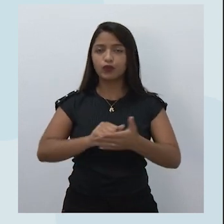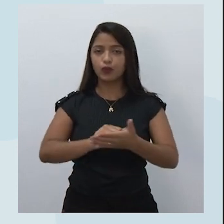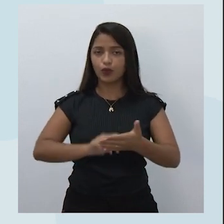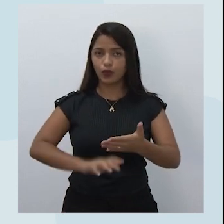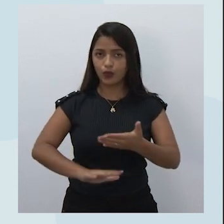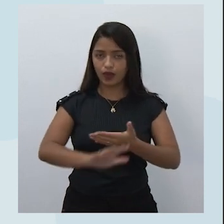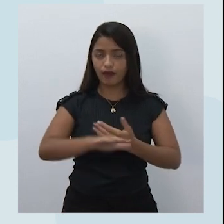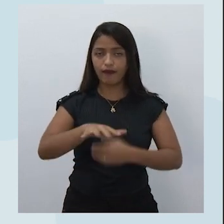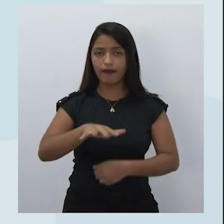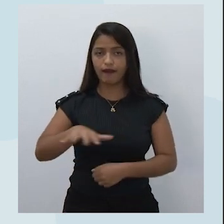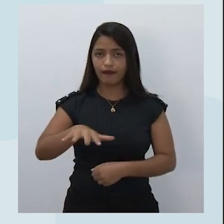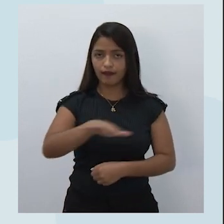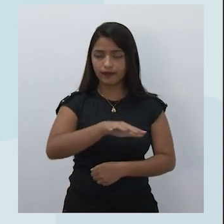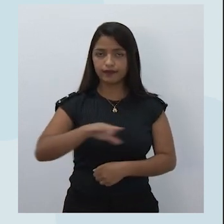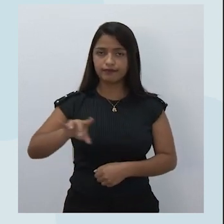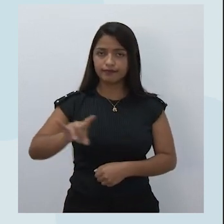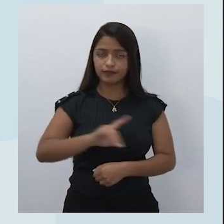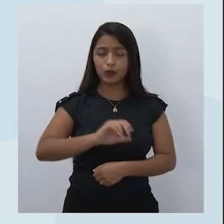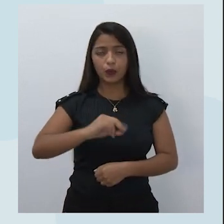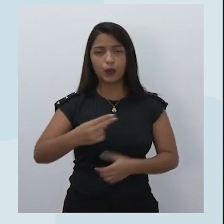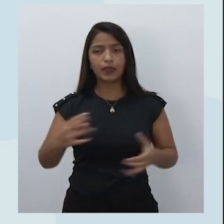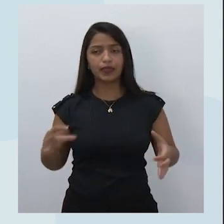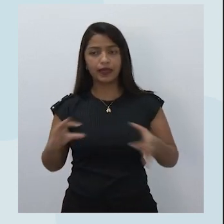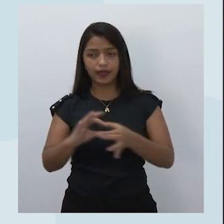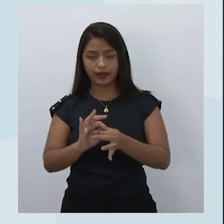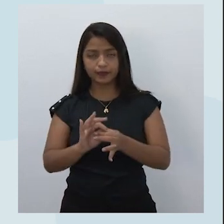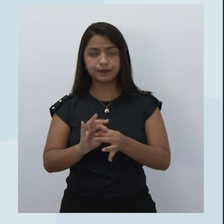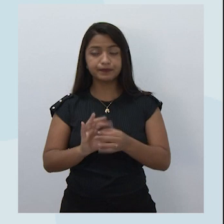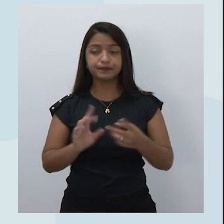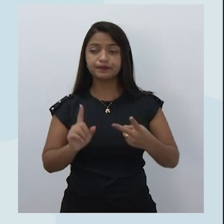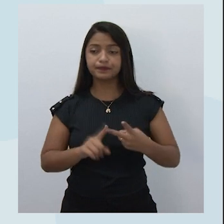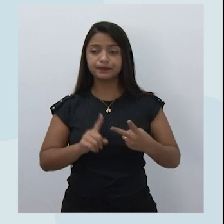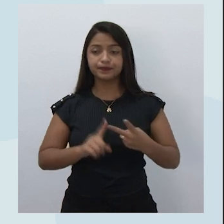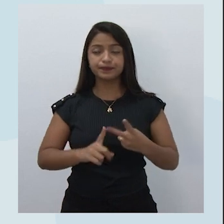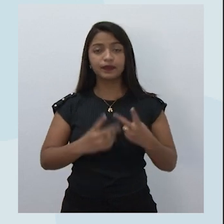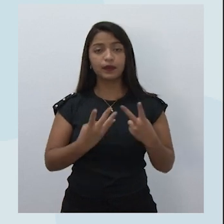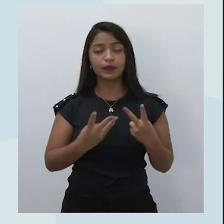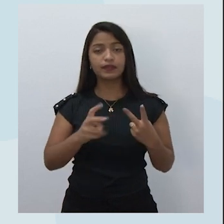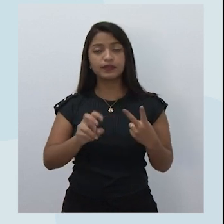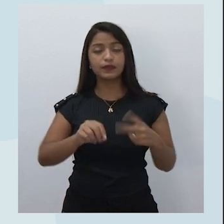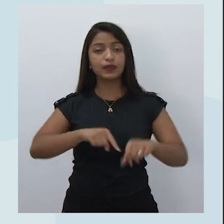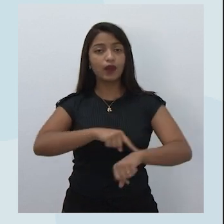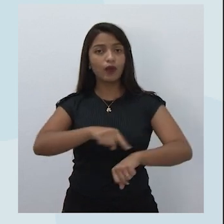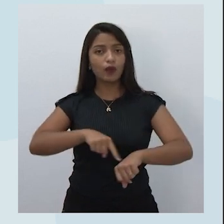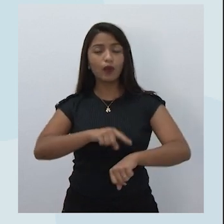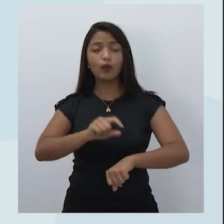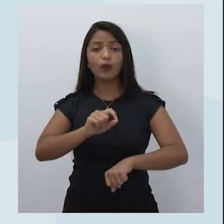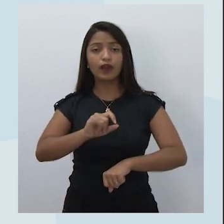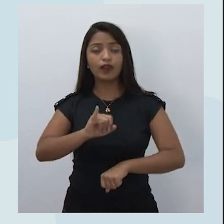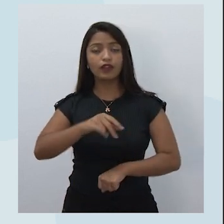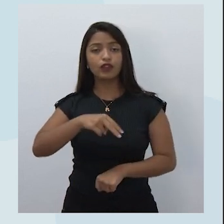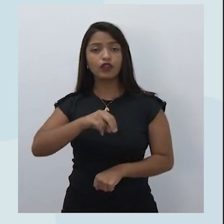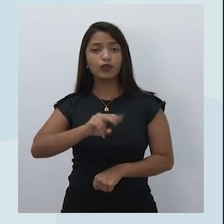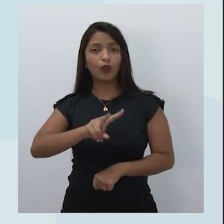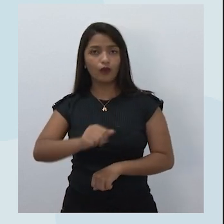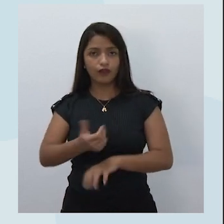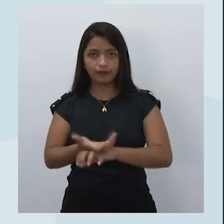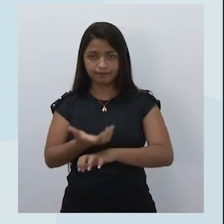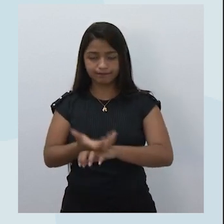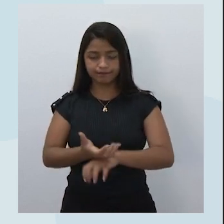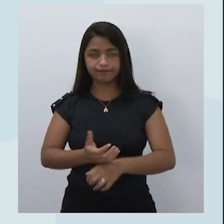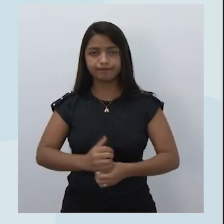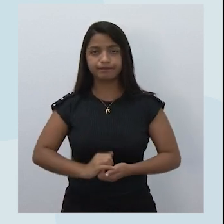área, ou os integrados, ou mesmo o EPT, e 450 horas dos componentes do